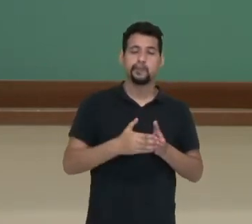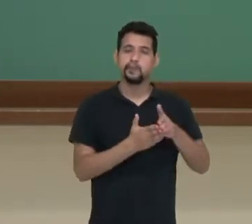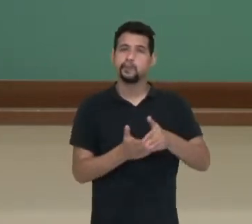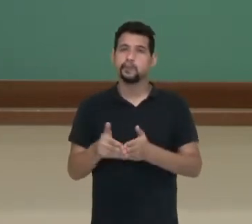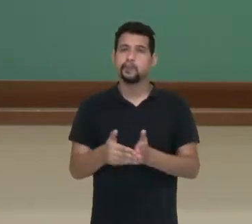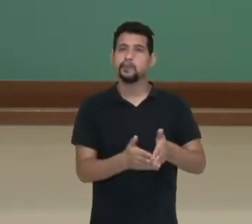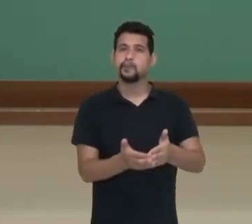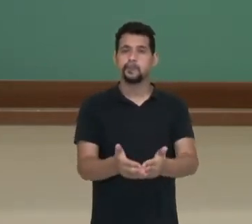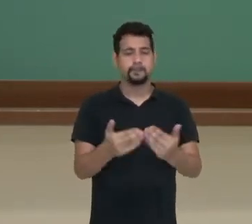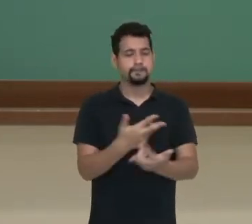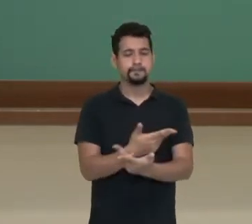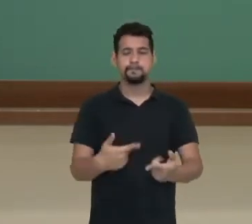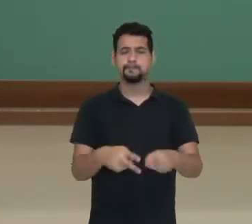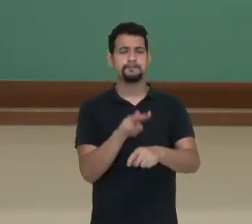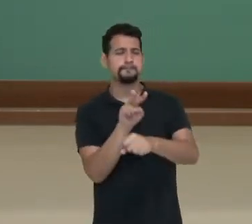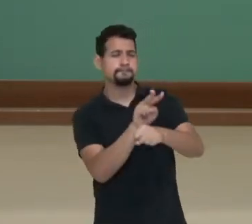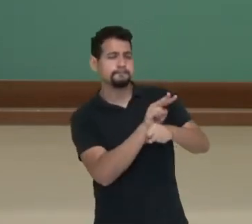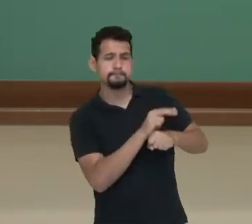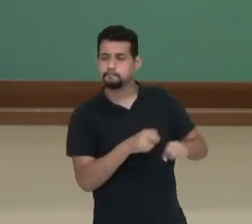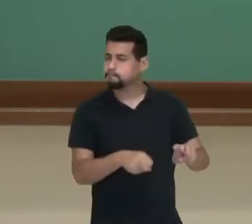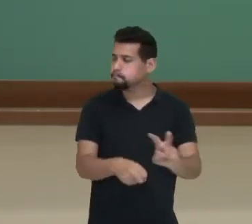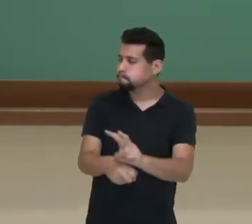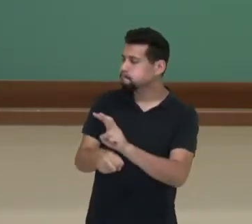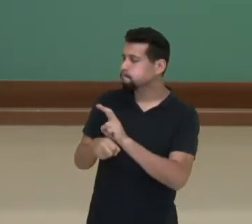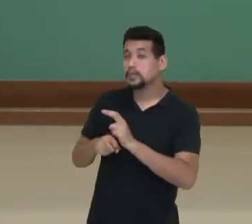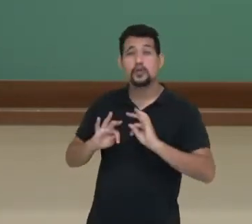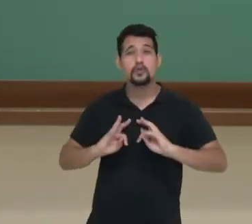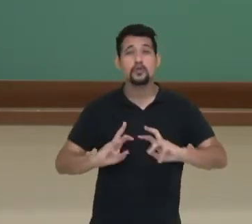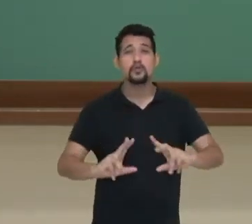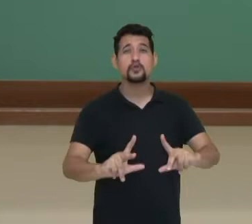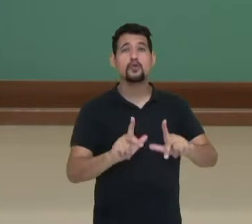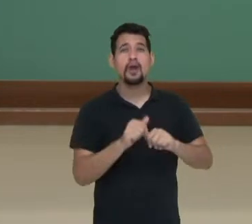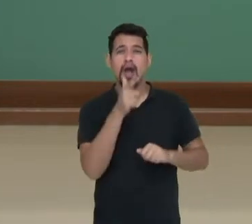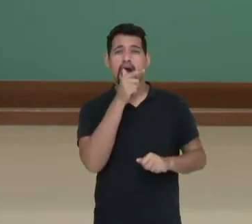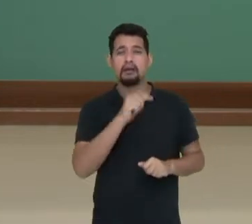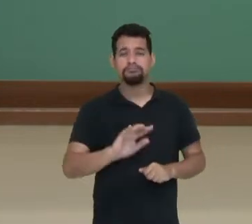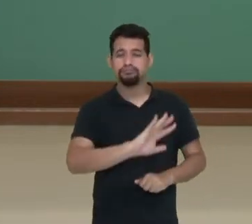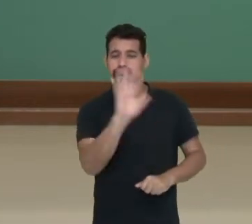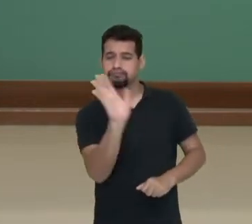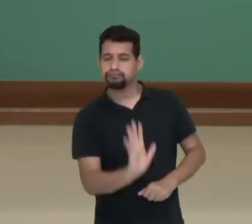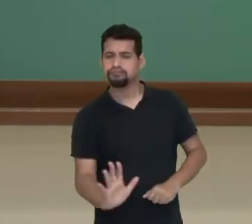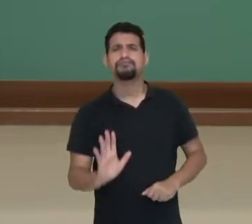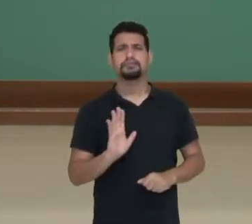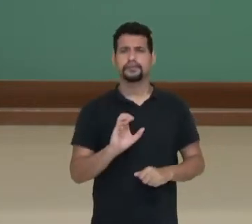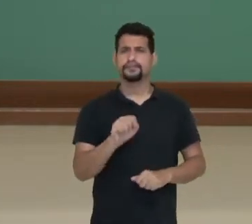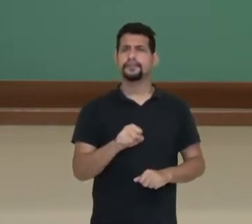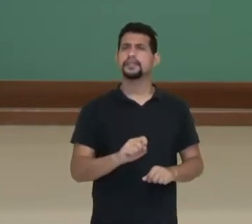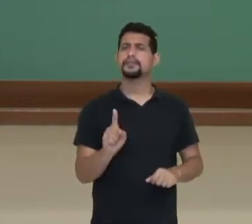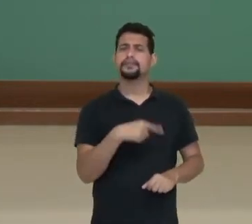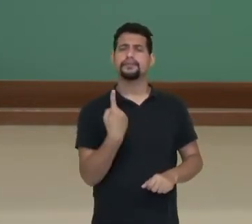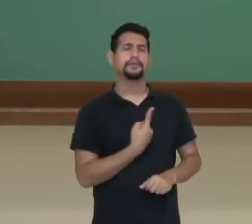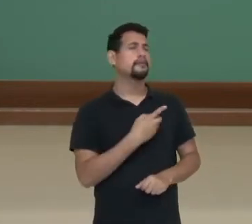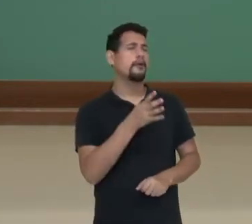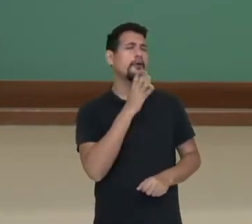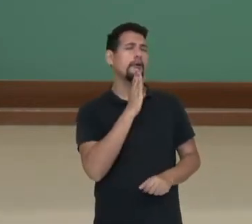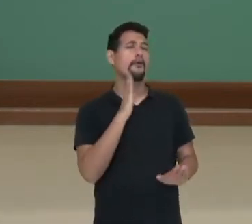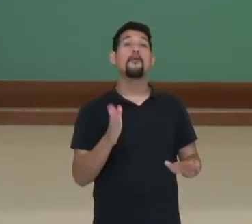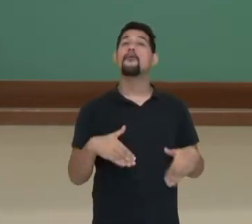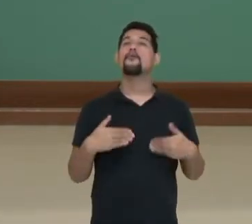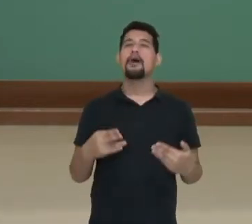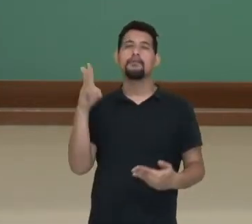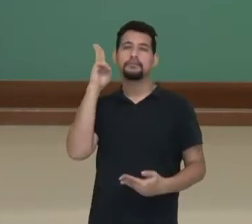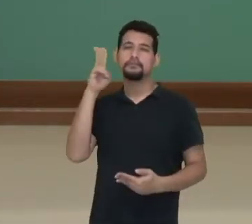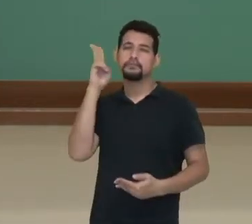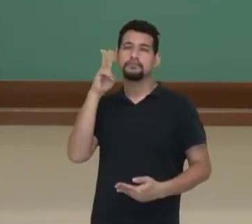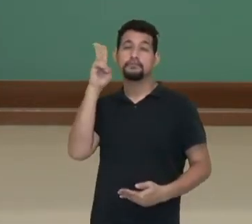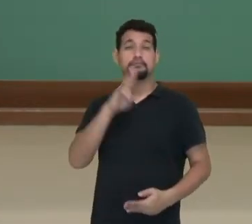navegação e patrulhamento de toda essa parte aquática brasileira. Vamos então conhecer a história da Marinha